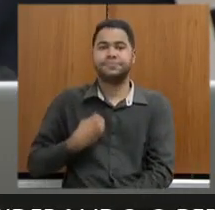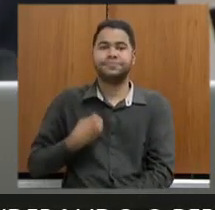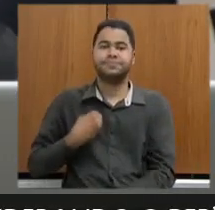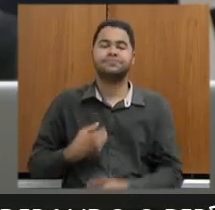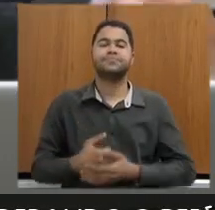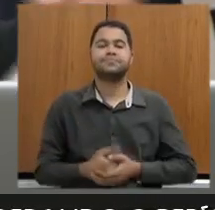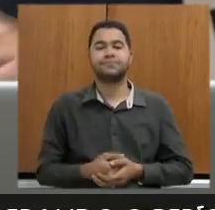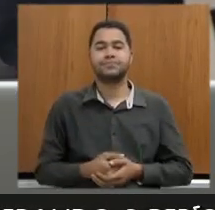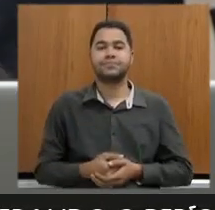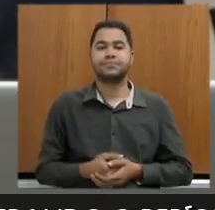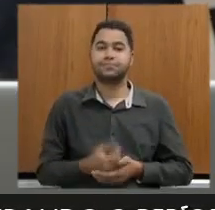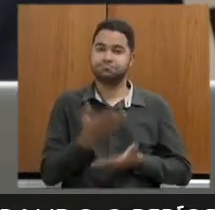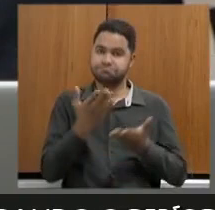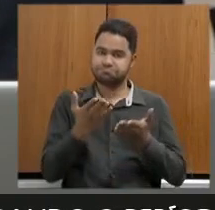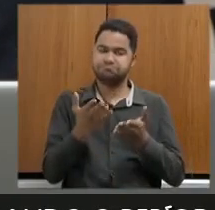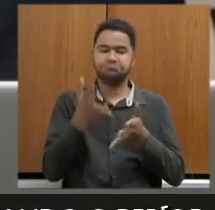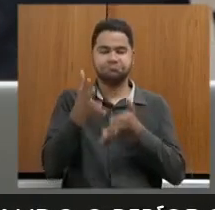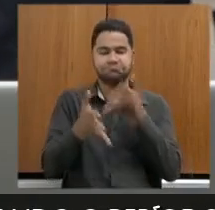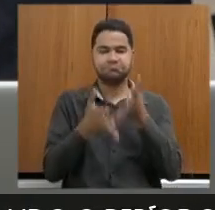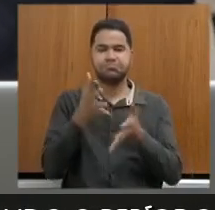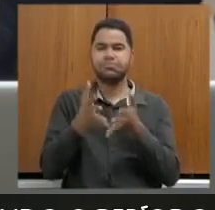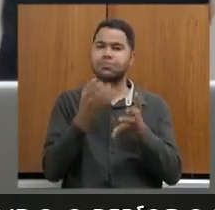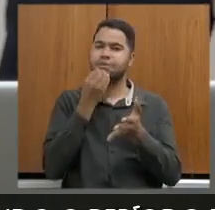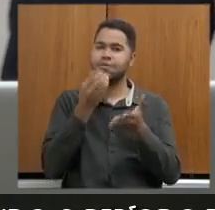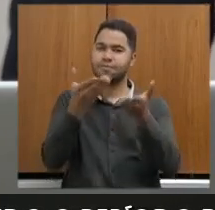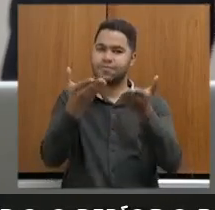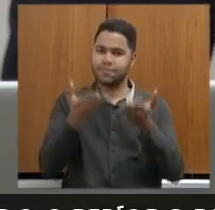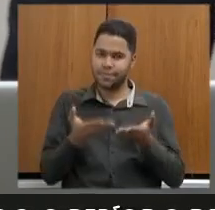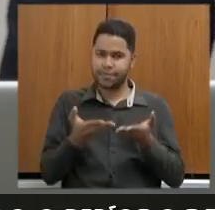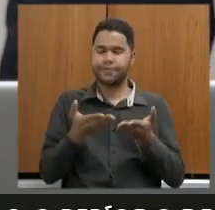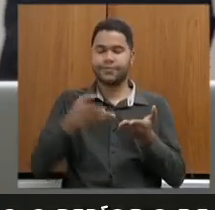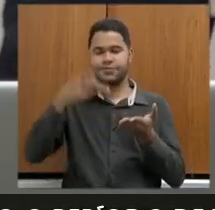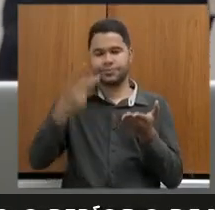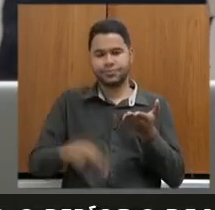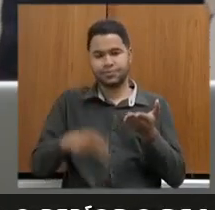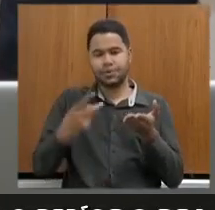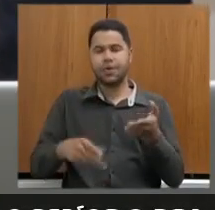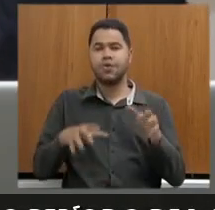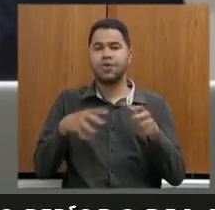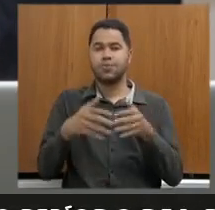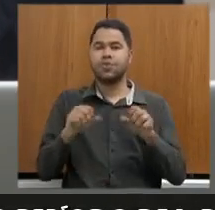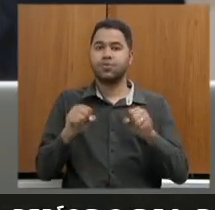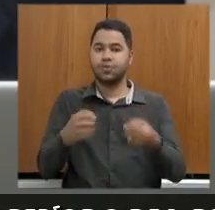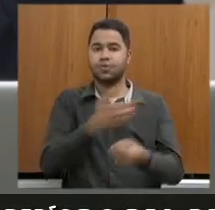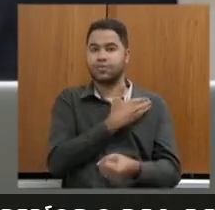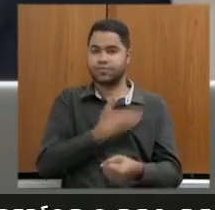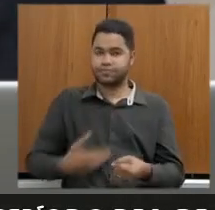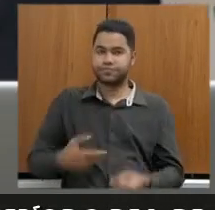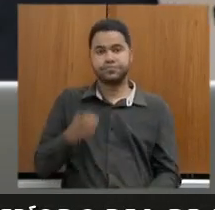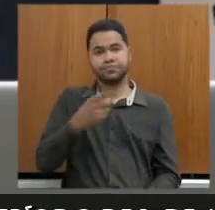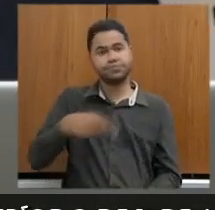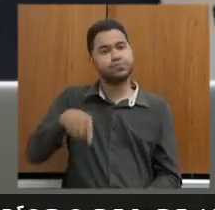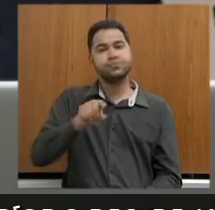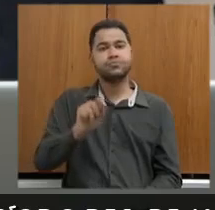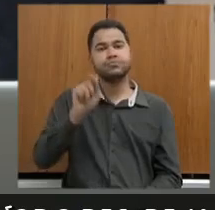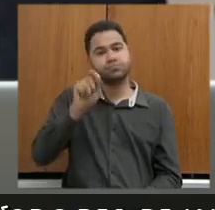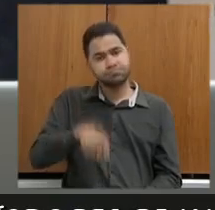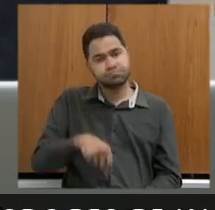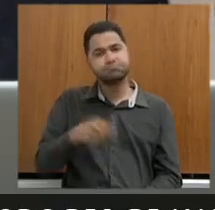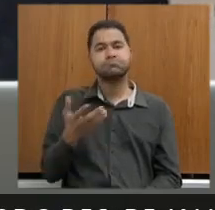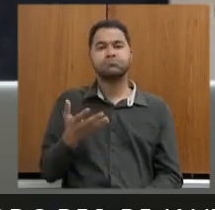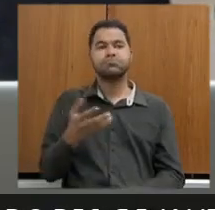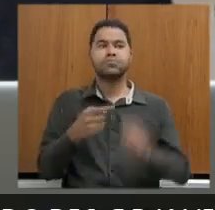quando a gente só tem a palavra seja muito bem vindo a comissão de Segurança Pública para que o Senhor possa aqui